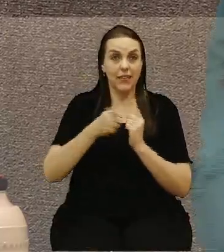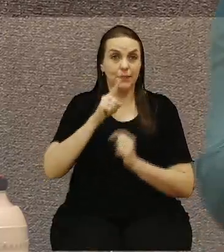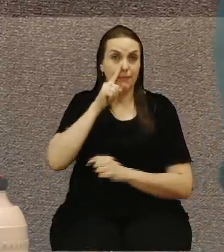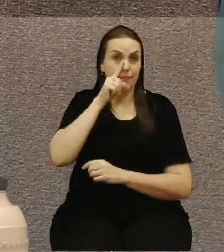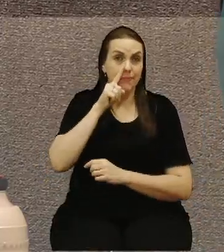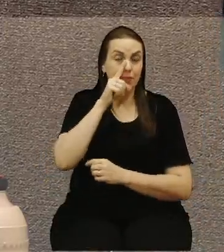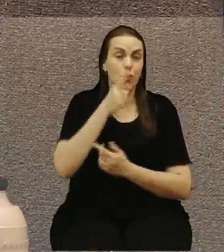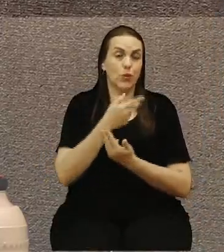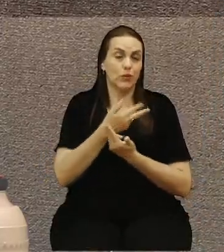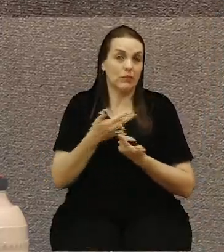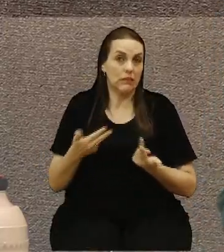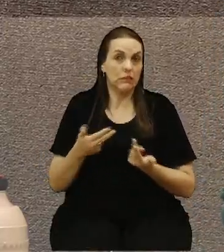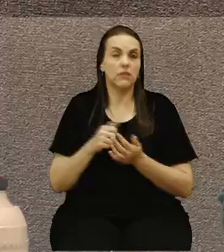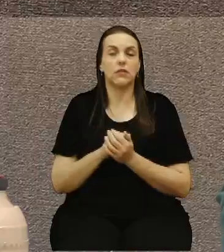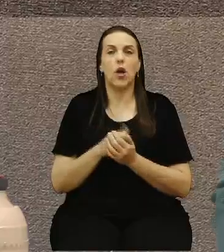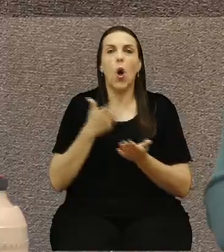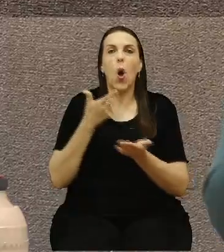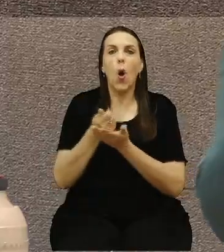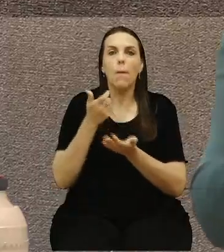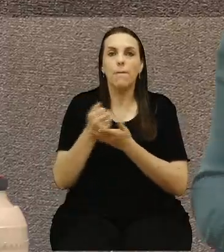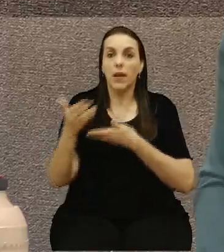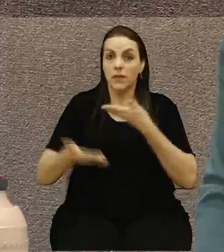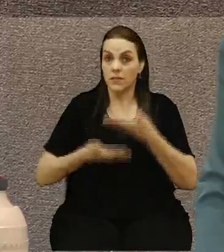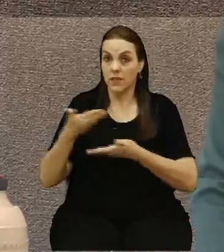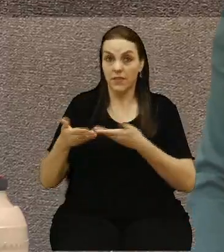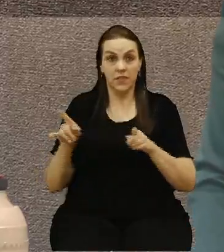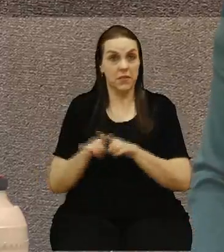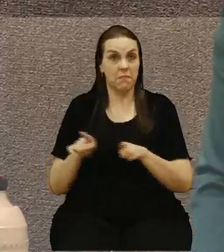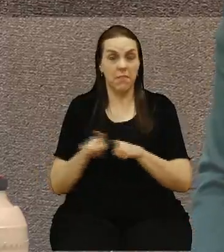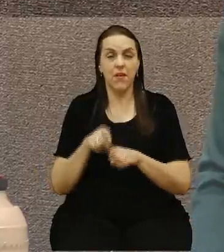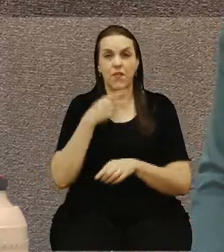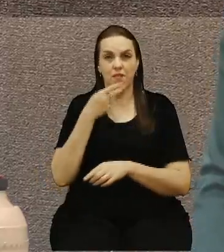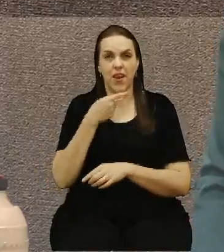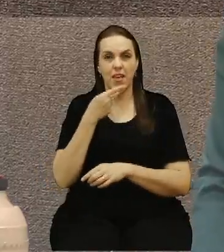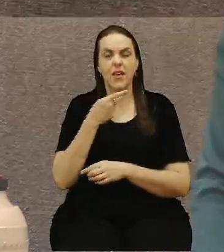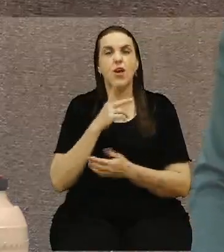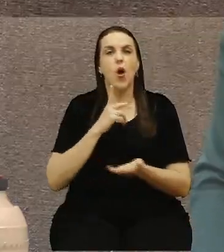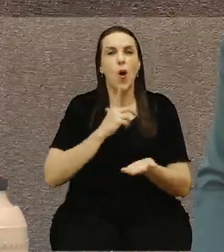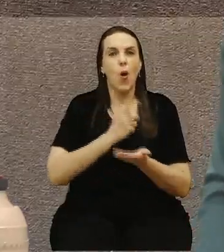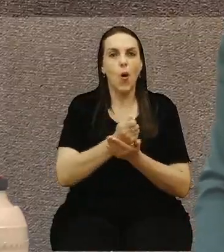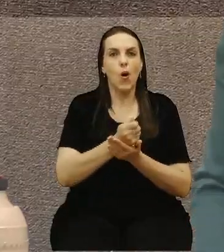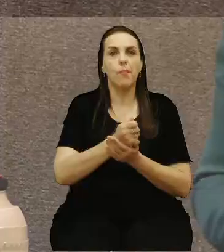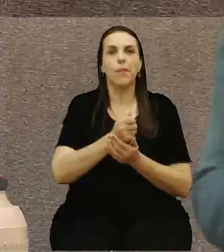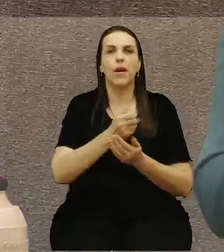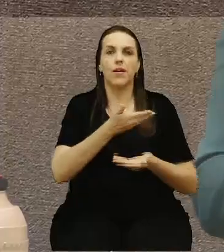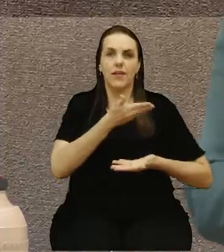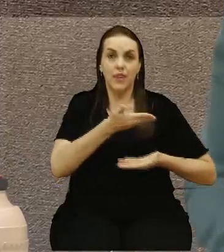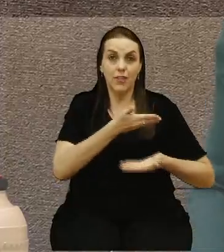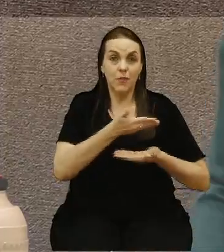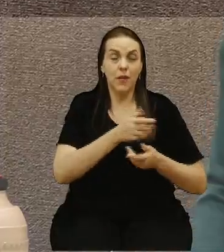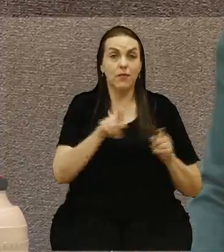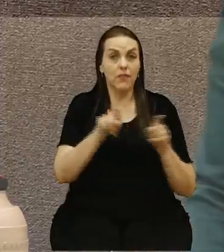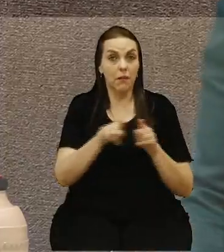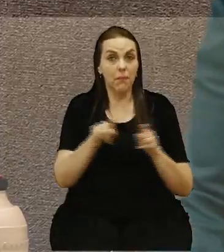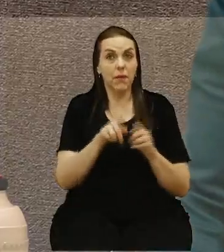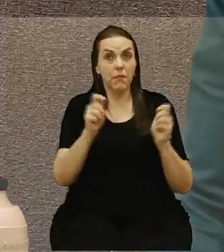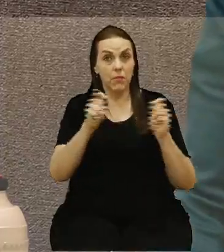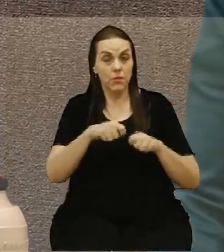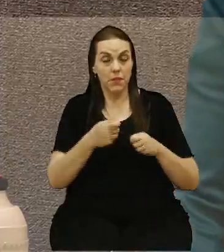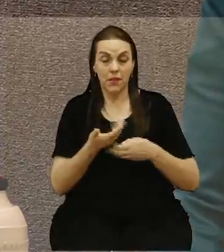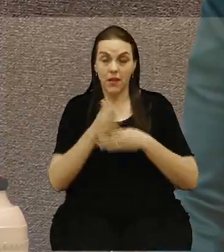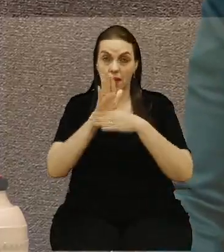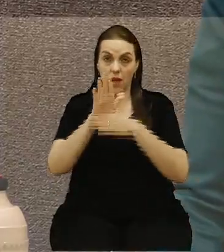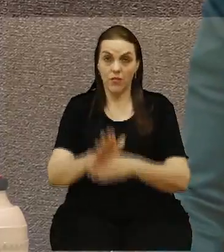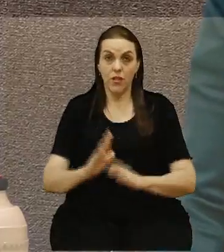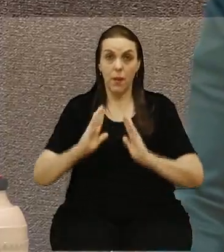enfim. Compra de serviços, falei aqui esses dias, né, sobre a questão da compra, das consultas, tão importante que a gente também pôde contribuir com o